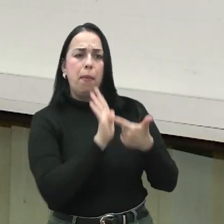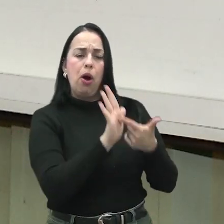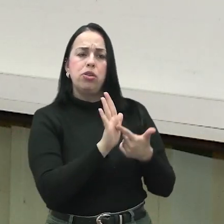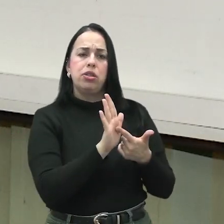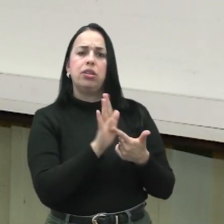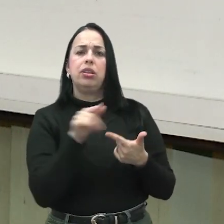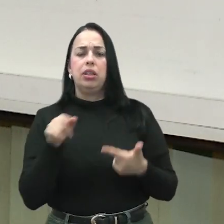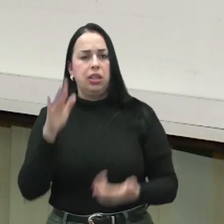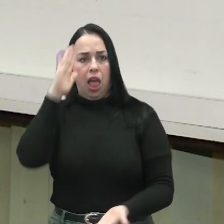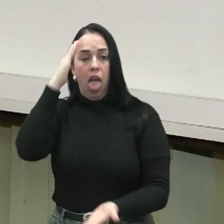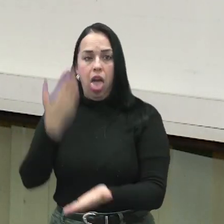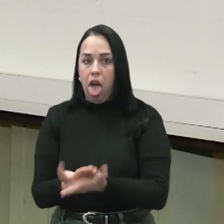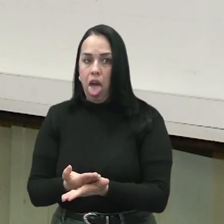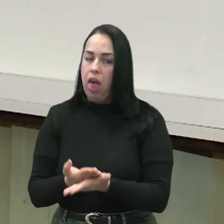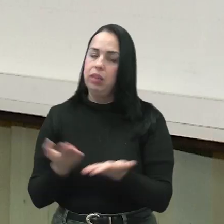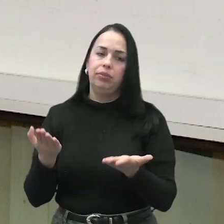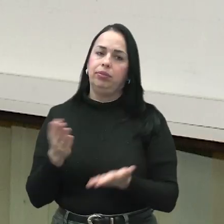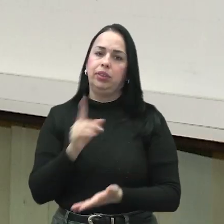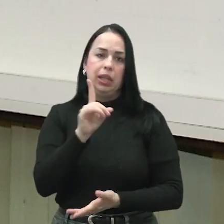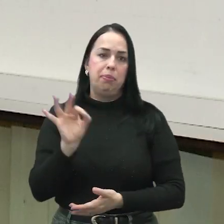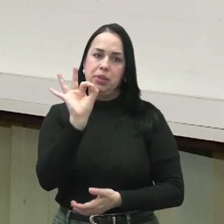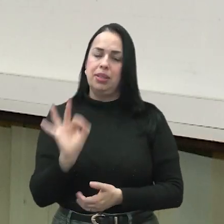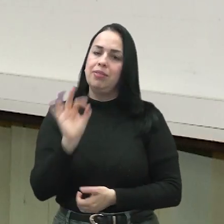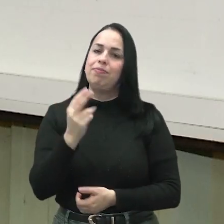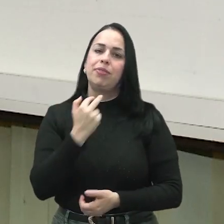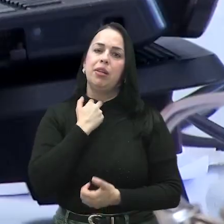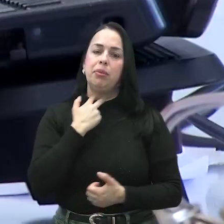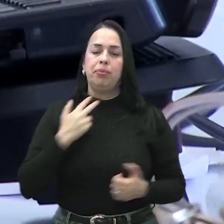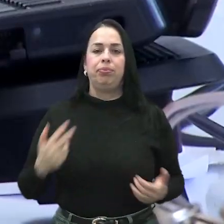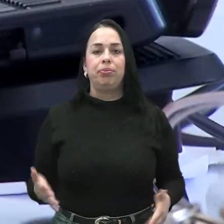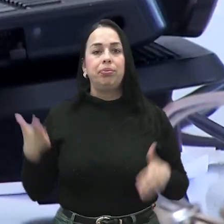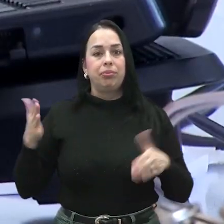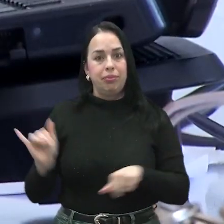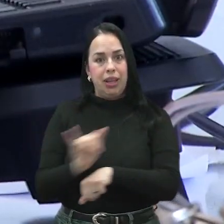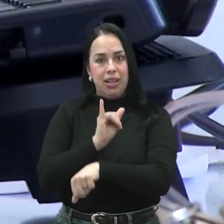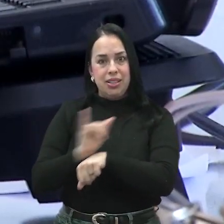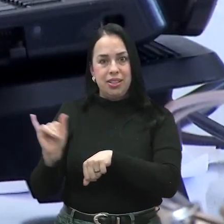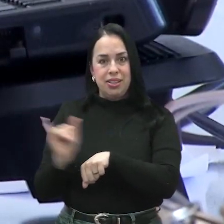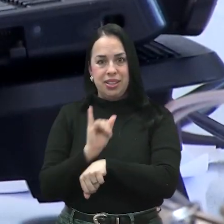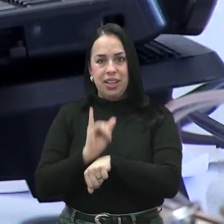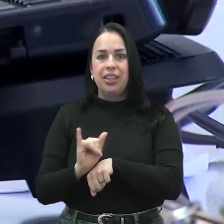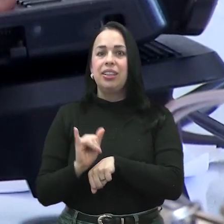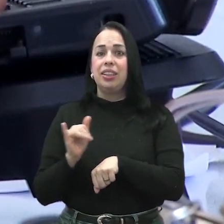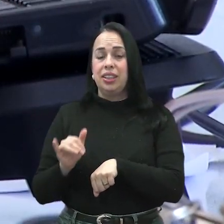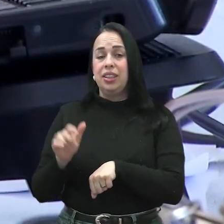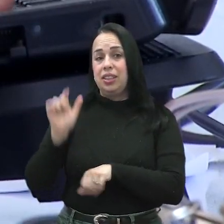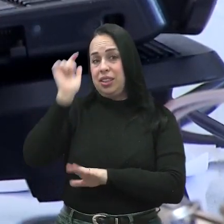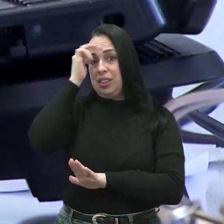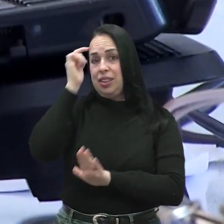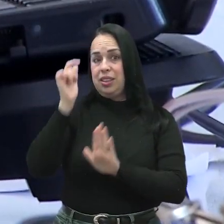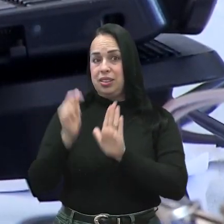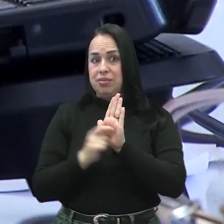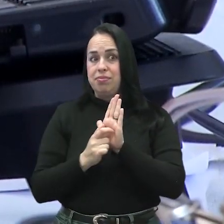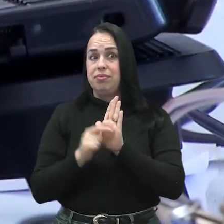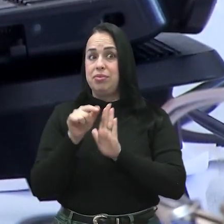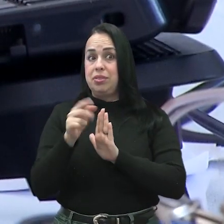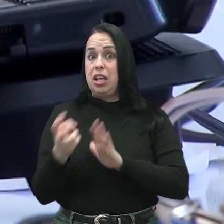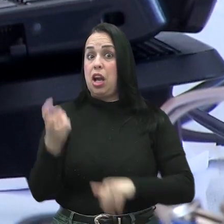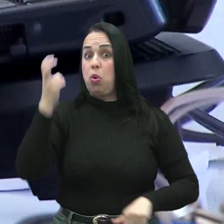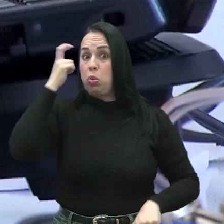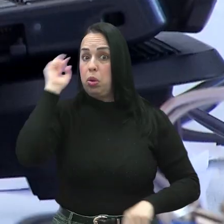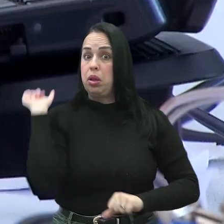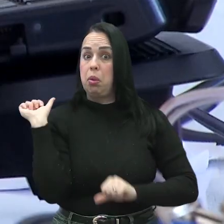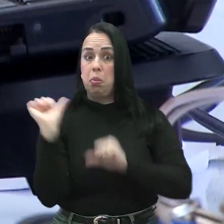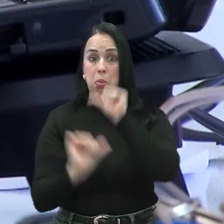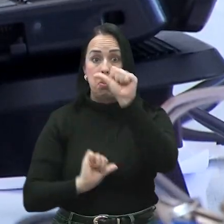IA pode cometer, né, que você não pode confiar cegamente ali na IA. Essas ferramentas fazem parte de um tipo de IA que vem